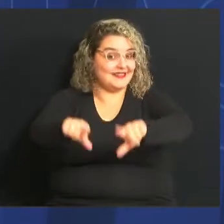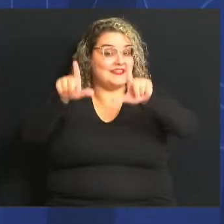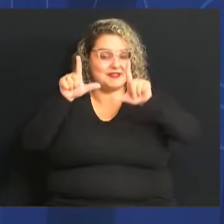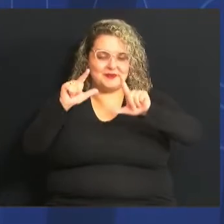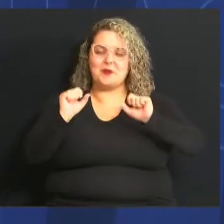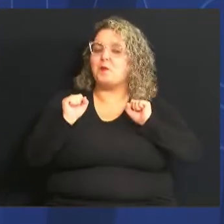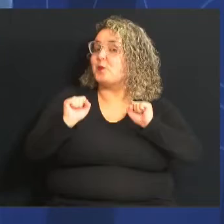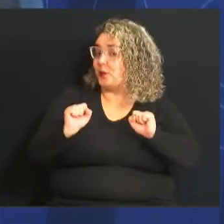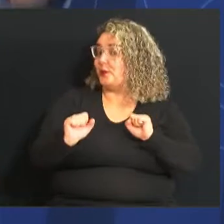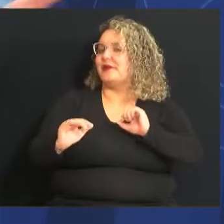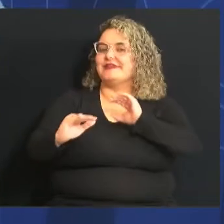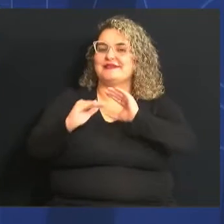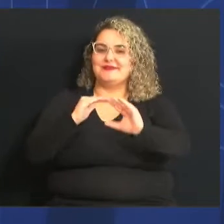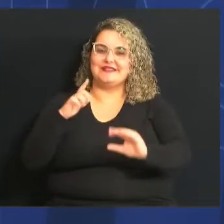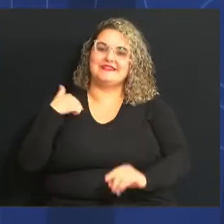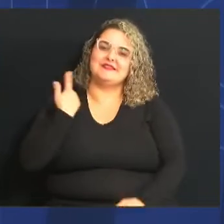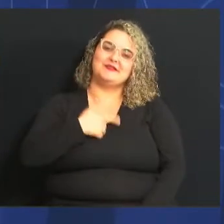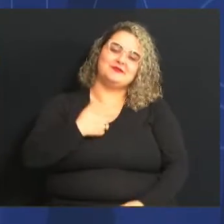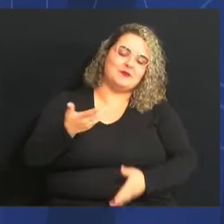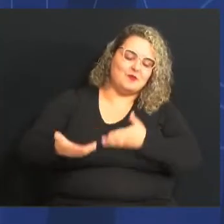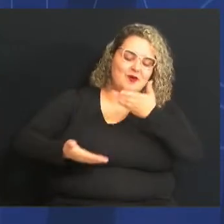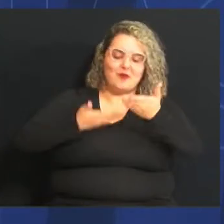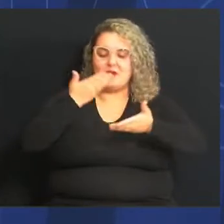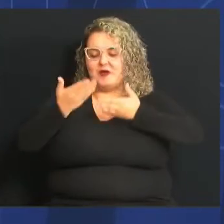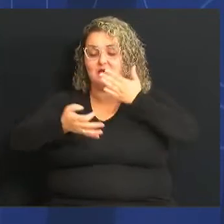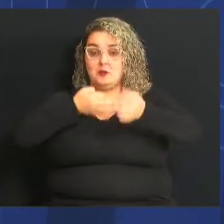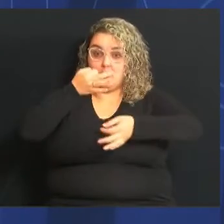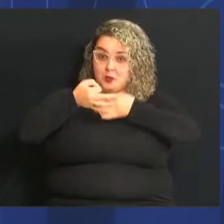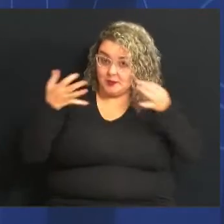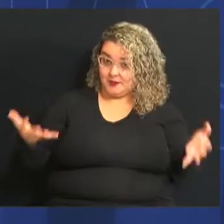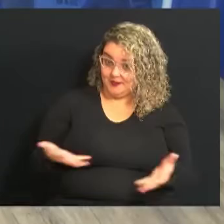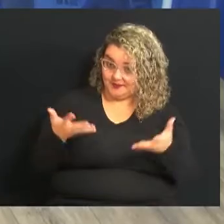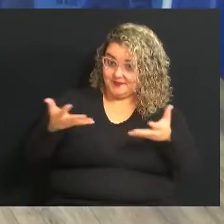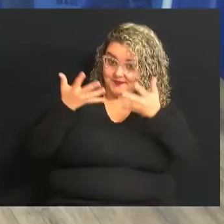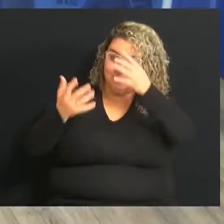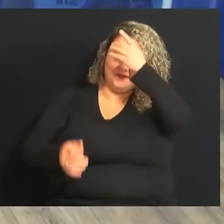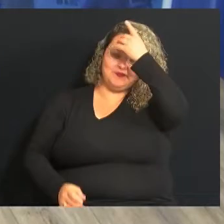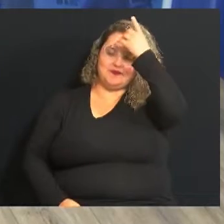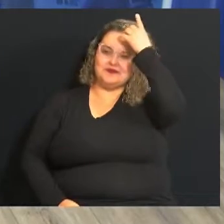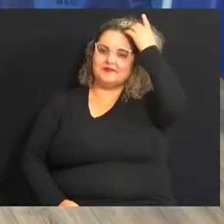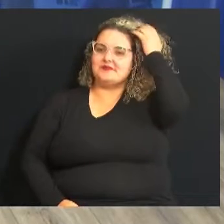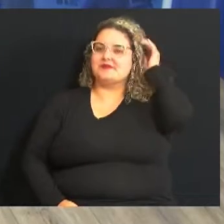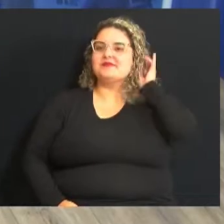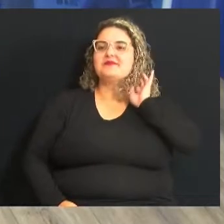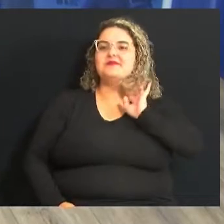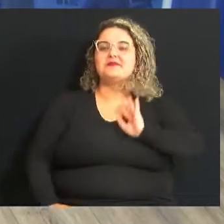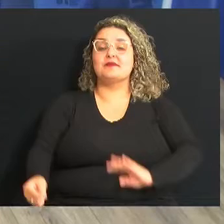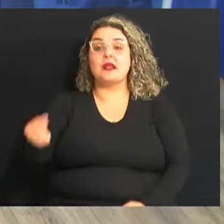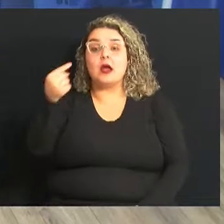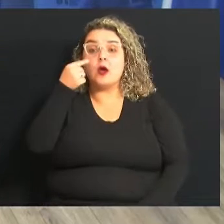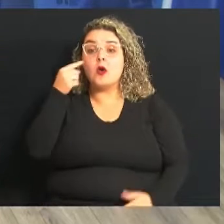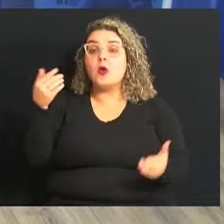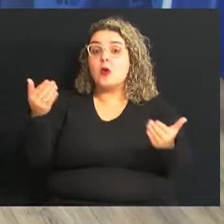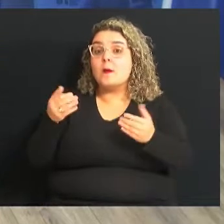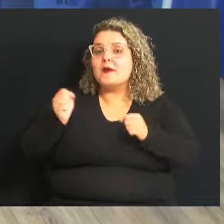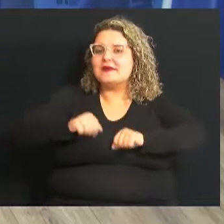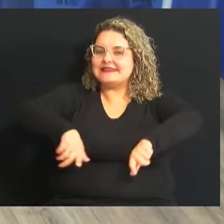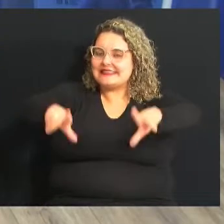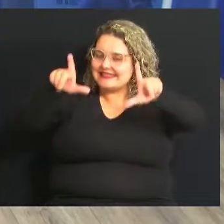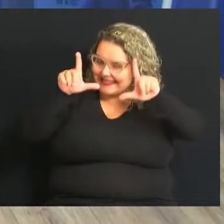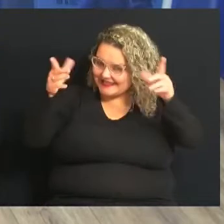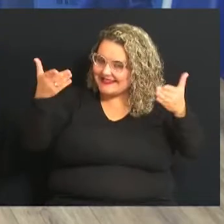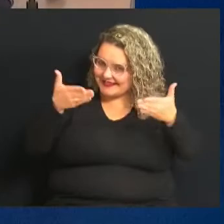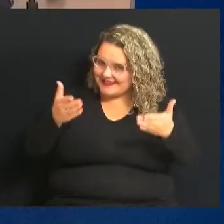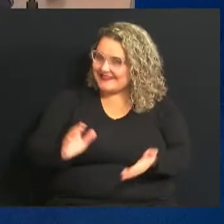pode enviar o seu elogio e uma crítica construtiva. Confira a partir de agora os destaques